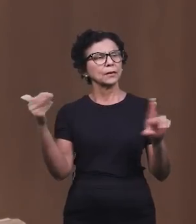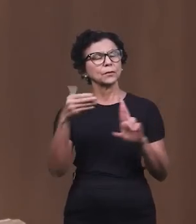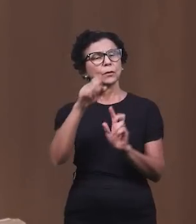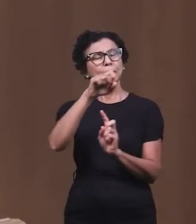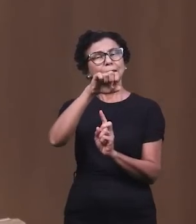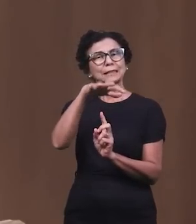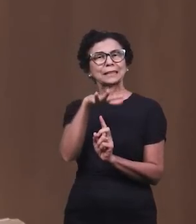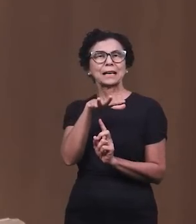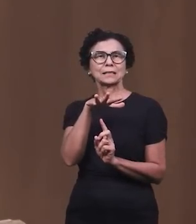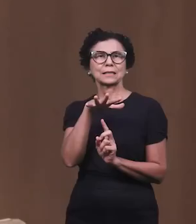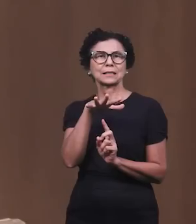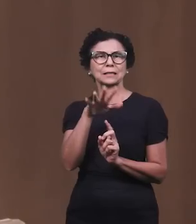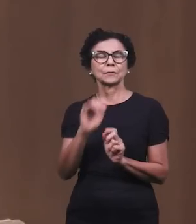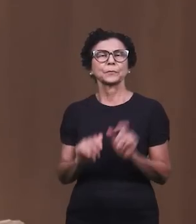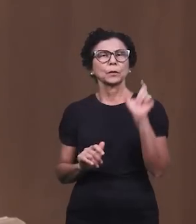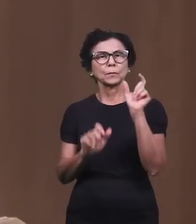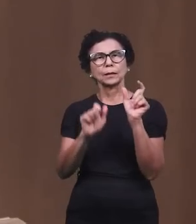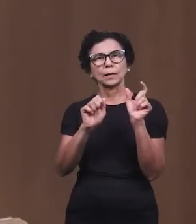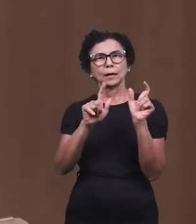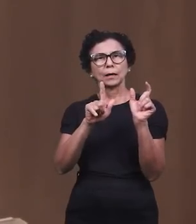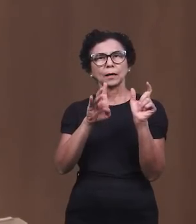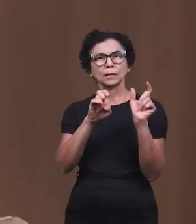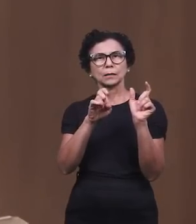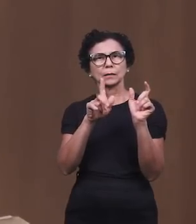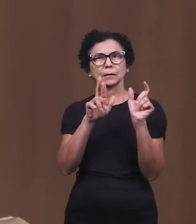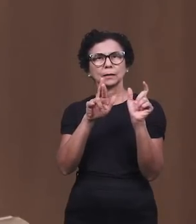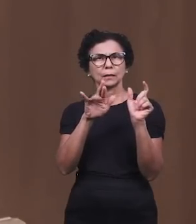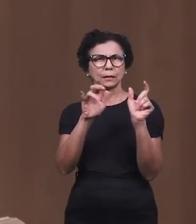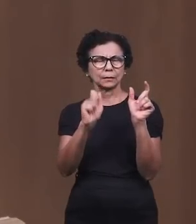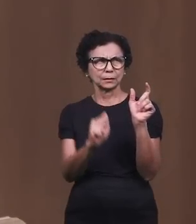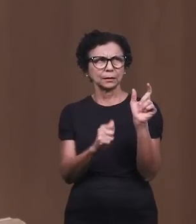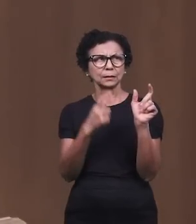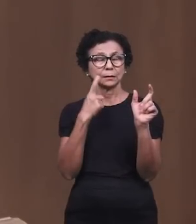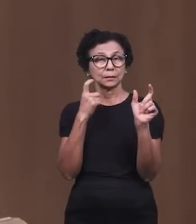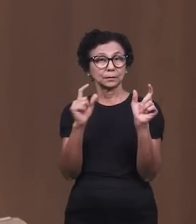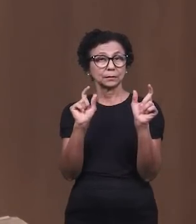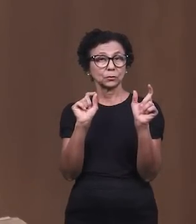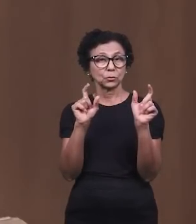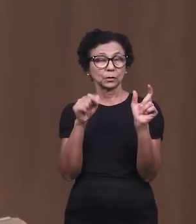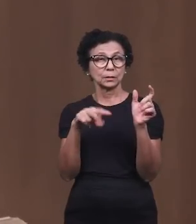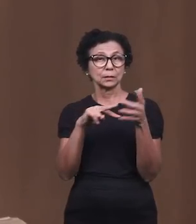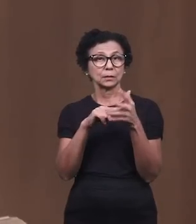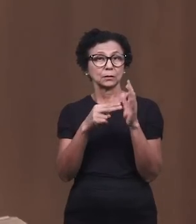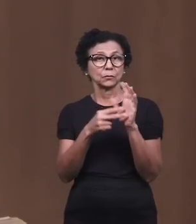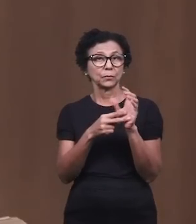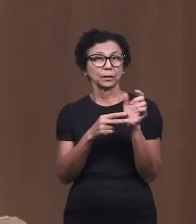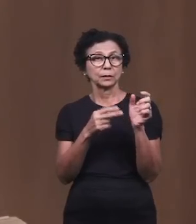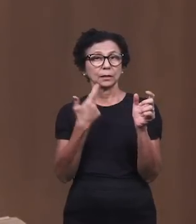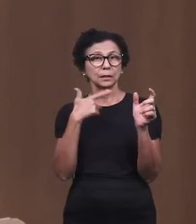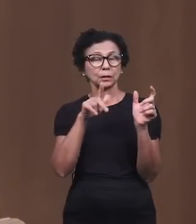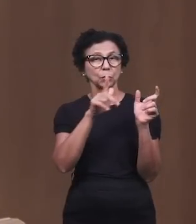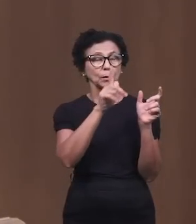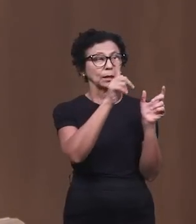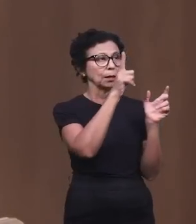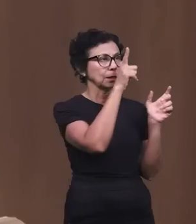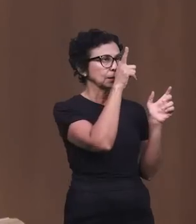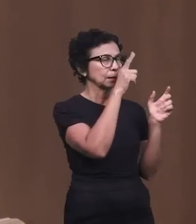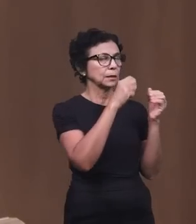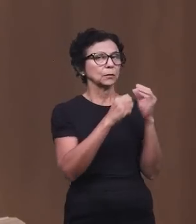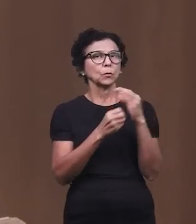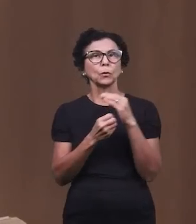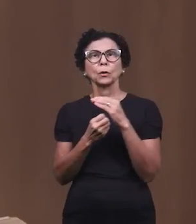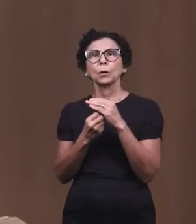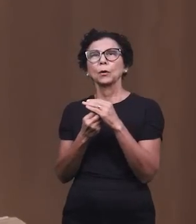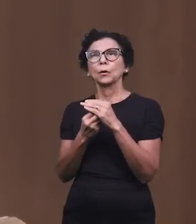interessante isso, no grego, ela tem origem de uma palavra que se chama chara, e a alegria